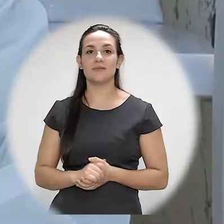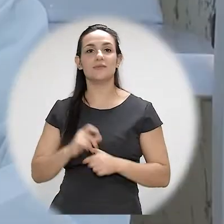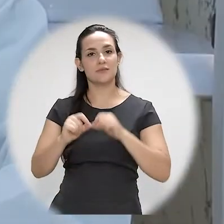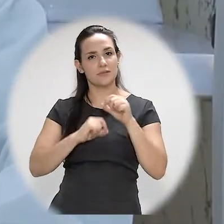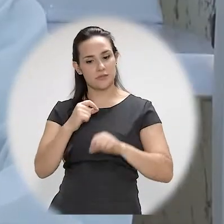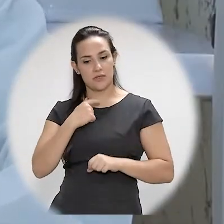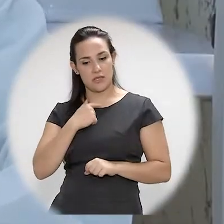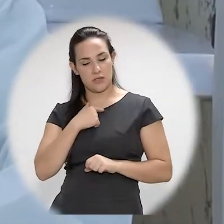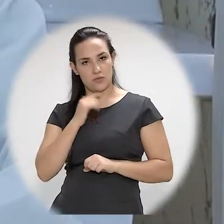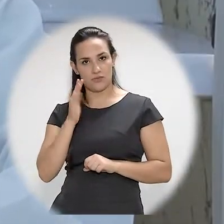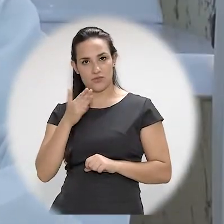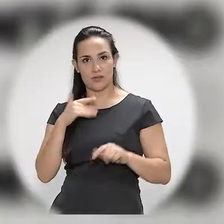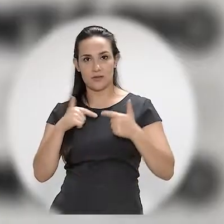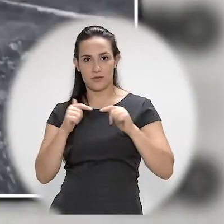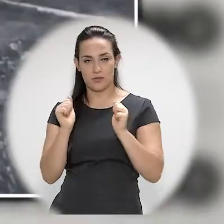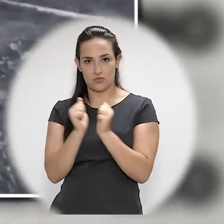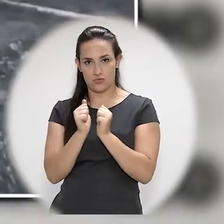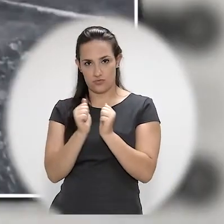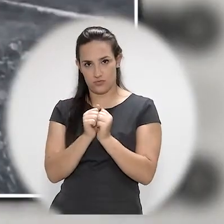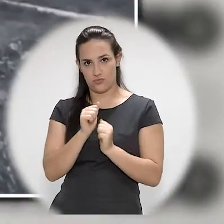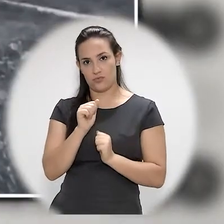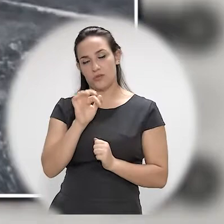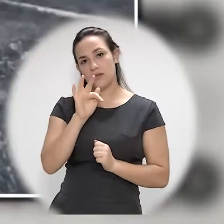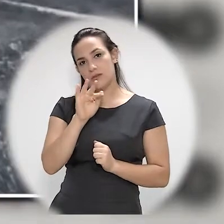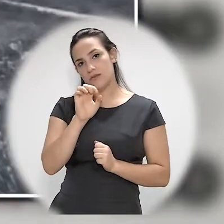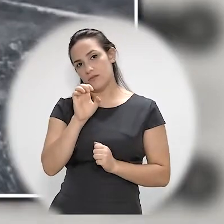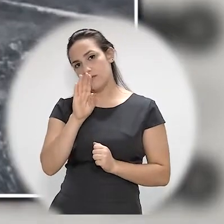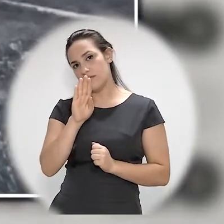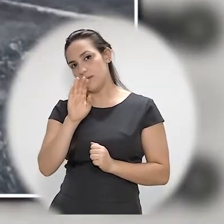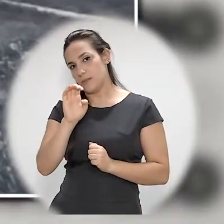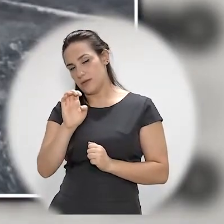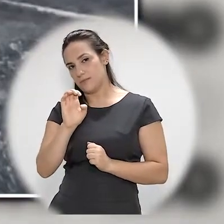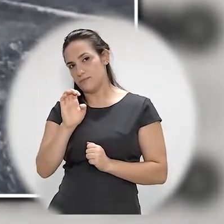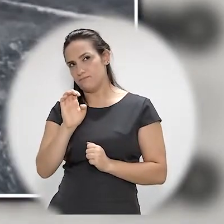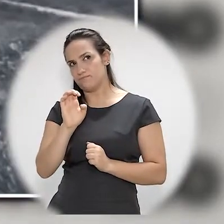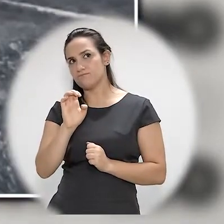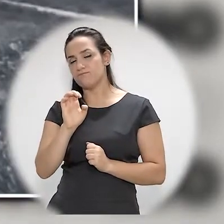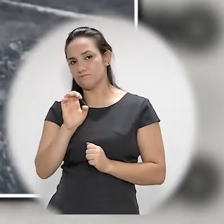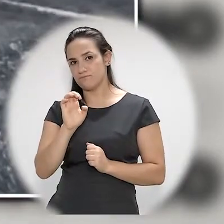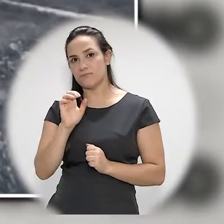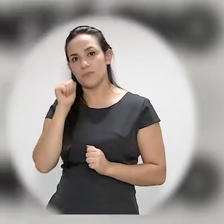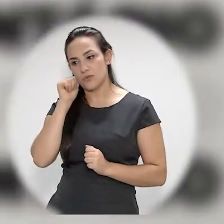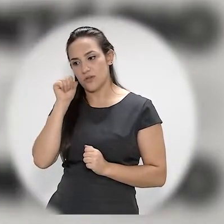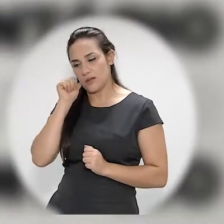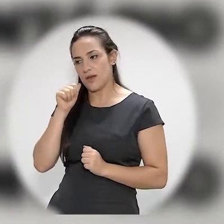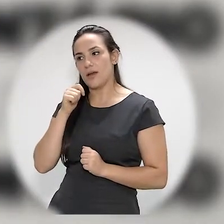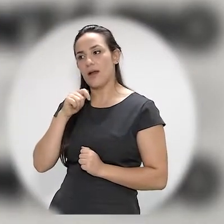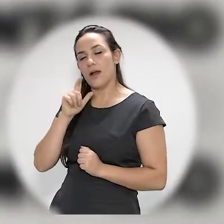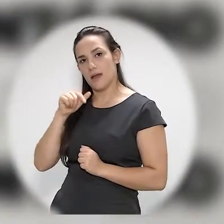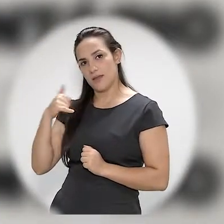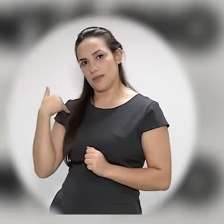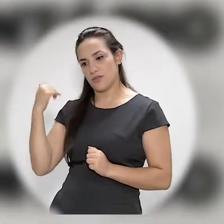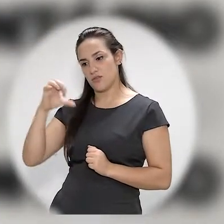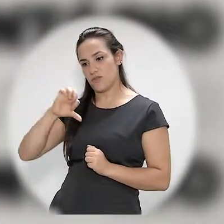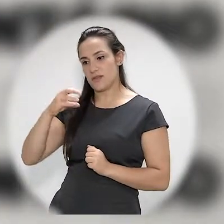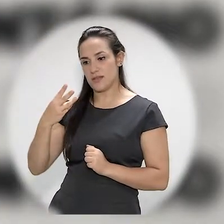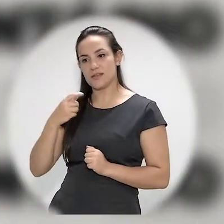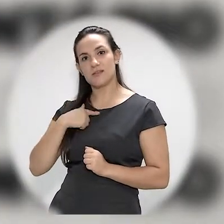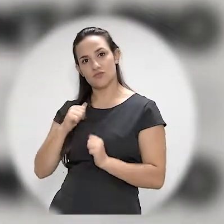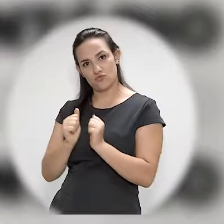Eu participei do ex-combatente da FEB, que foi recuperado há um ano atrás, de 93